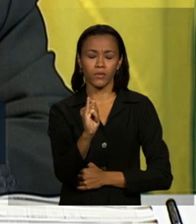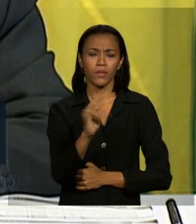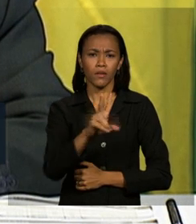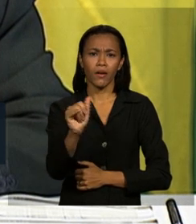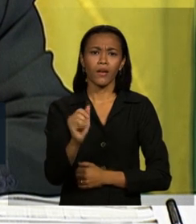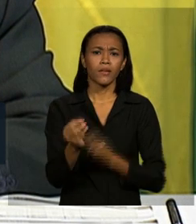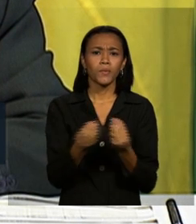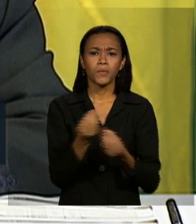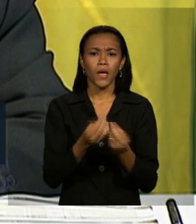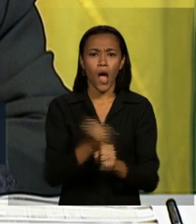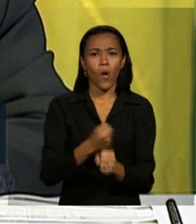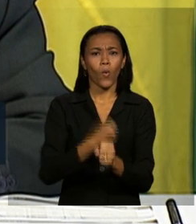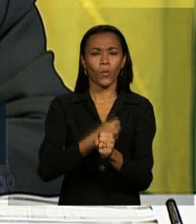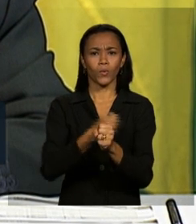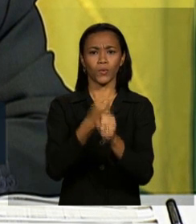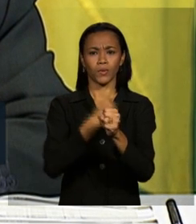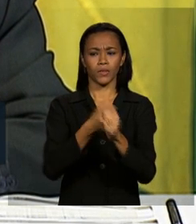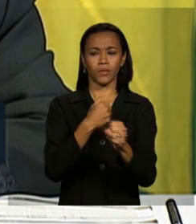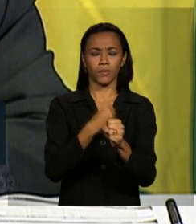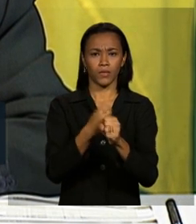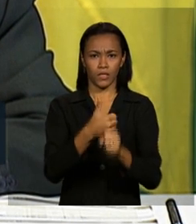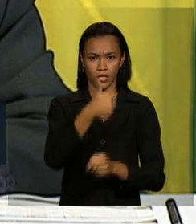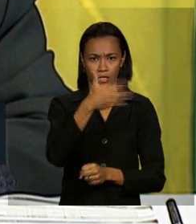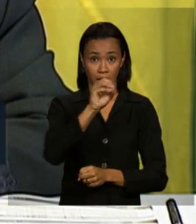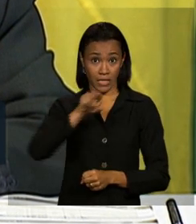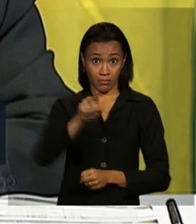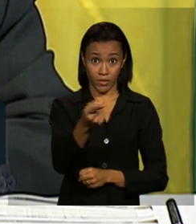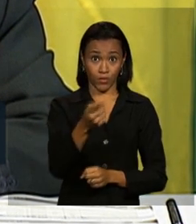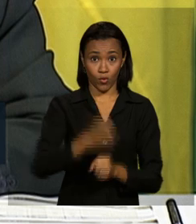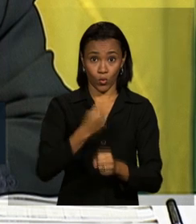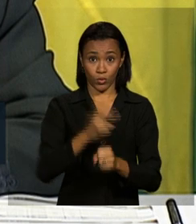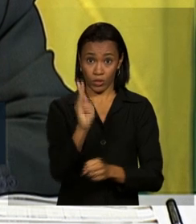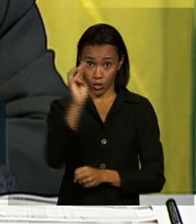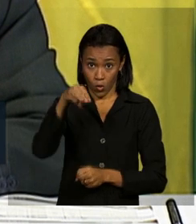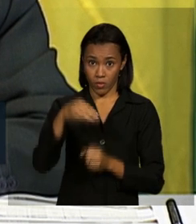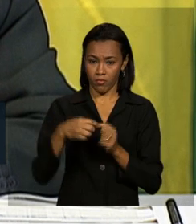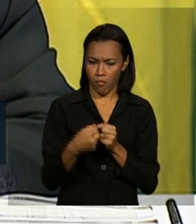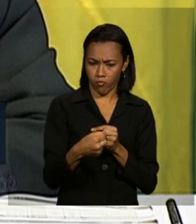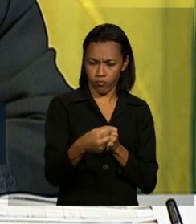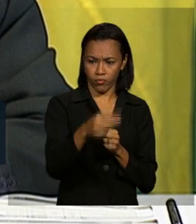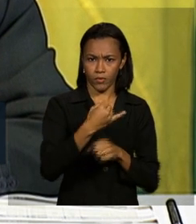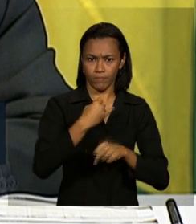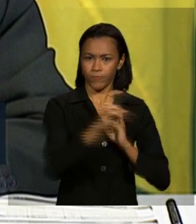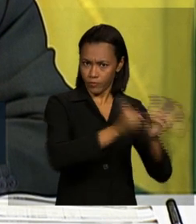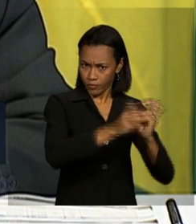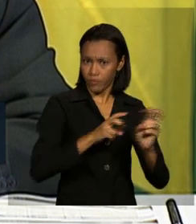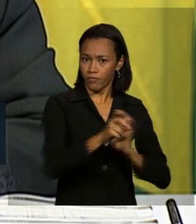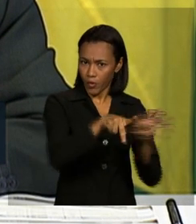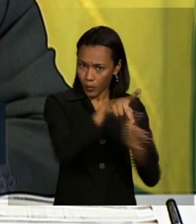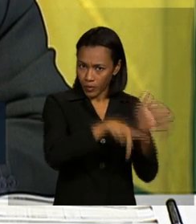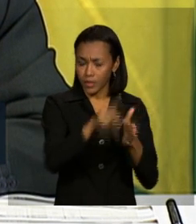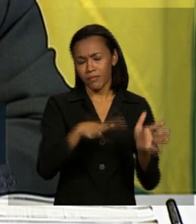Associados à construção de 10.000 Km de ferrovias eh em relação aos